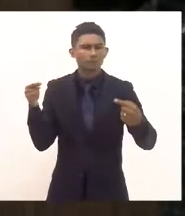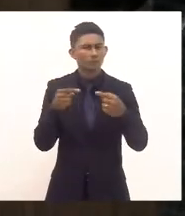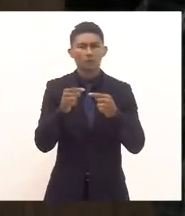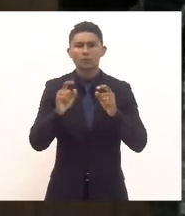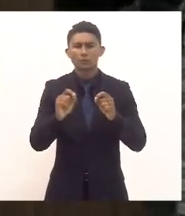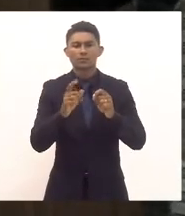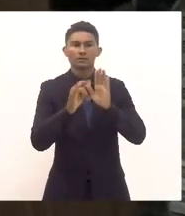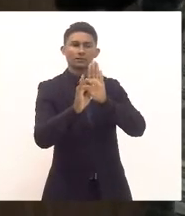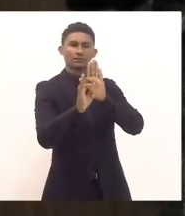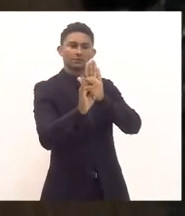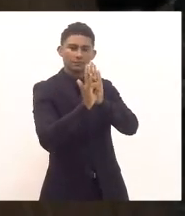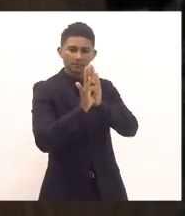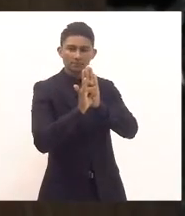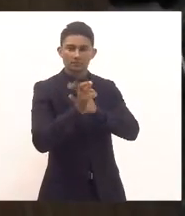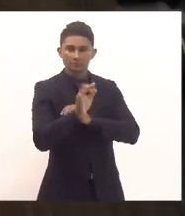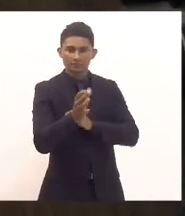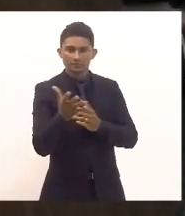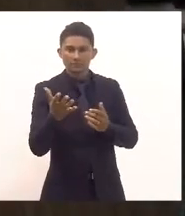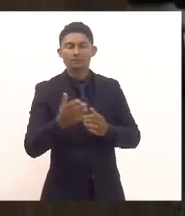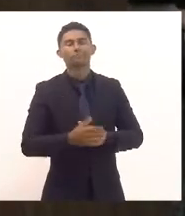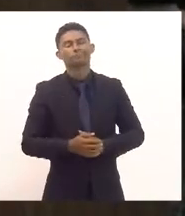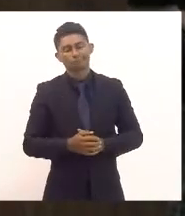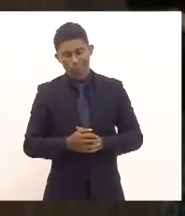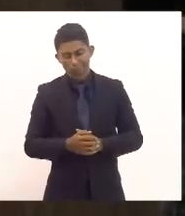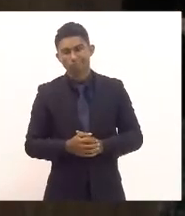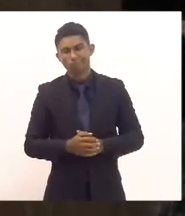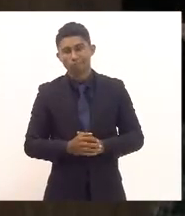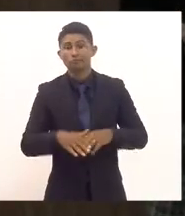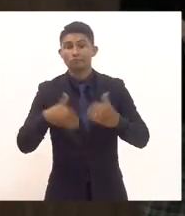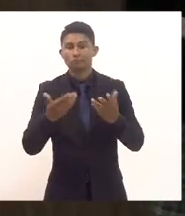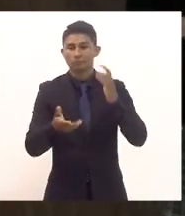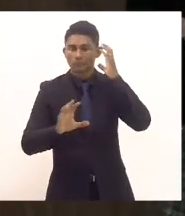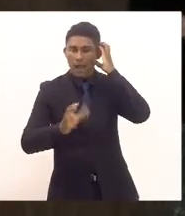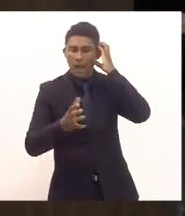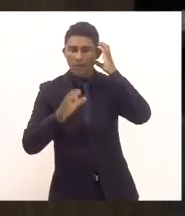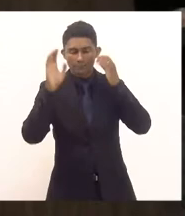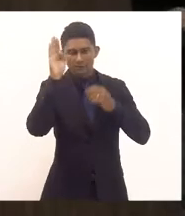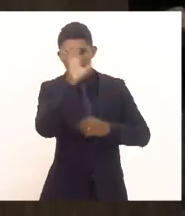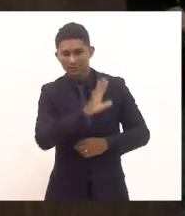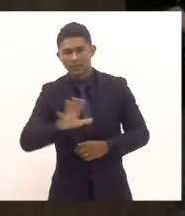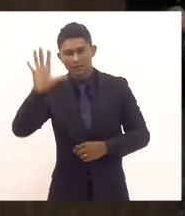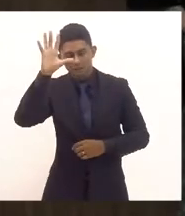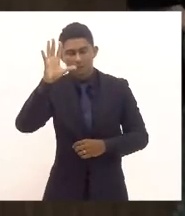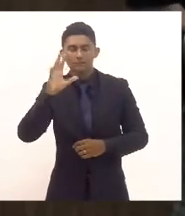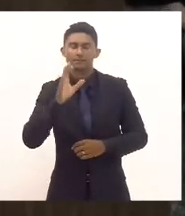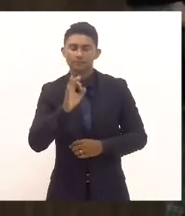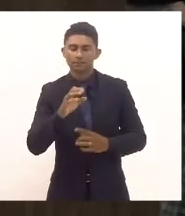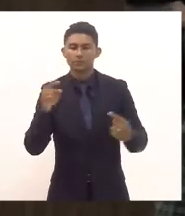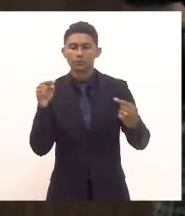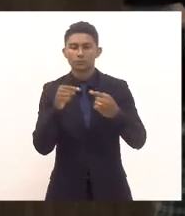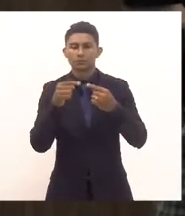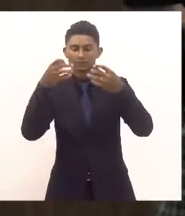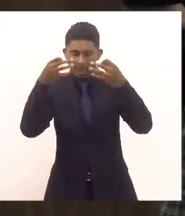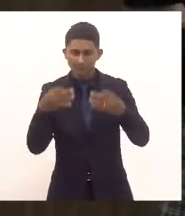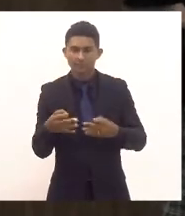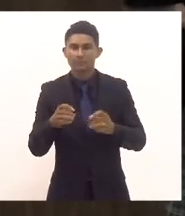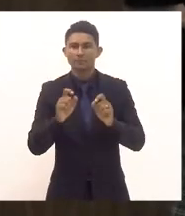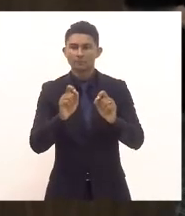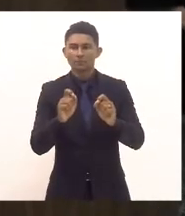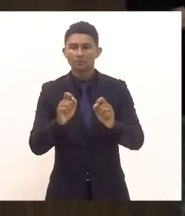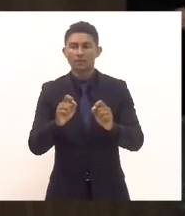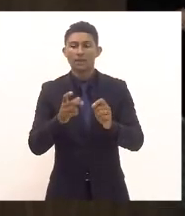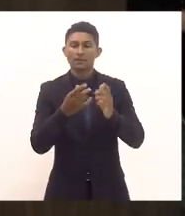nossa identidade daquilo que a gente é e a Rádio Nacional ela faz parte da construção